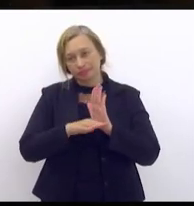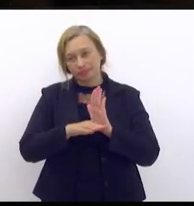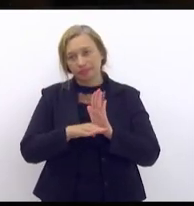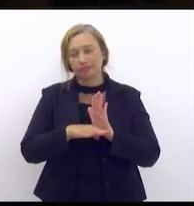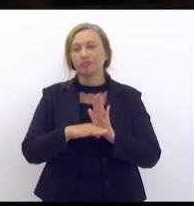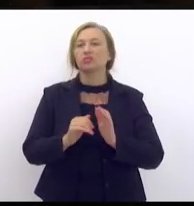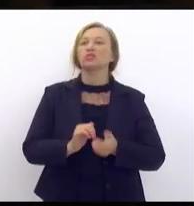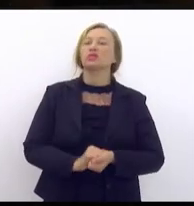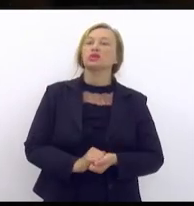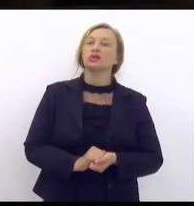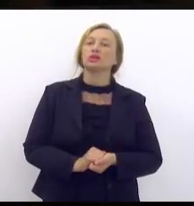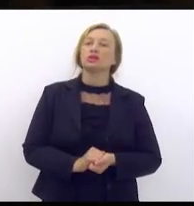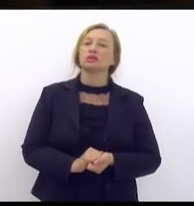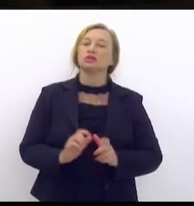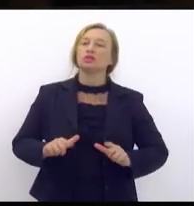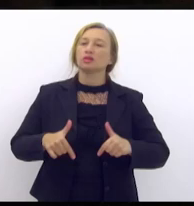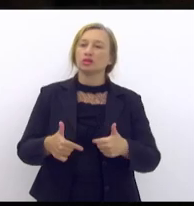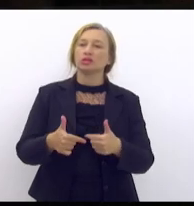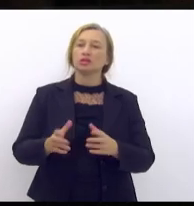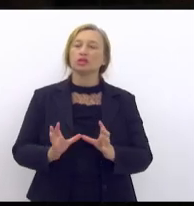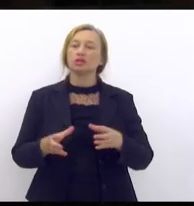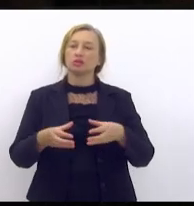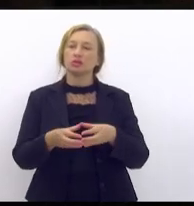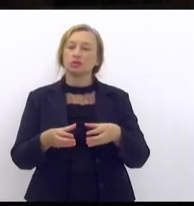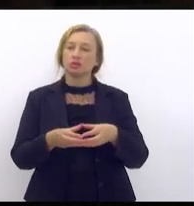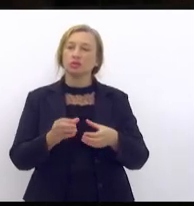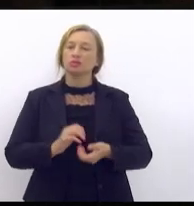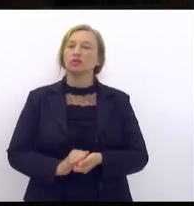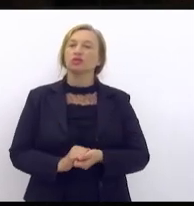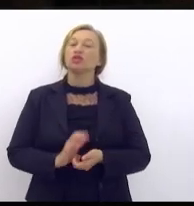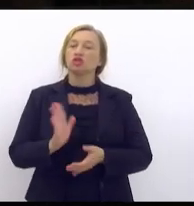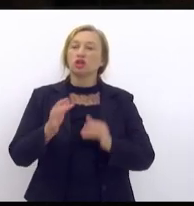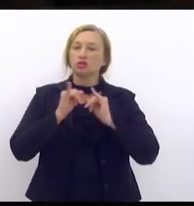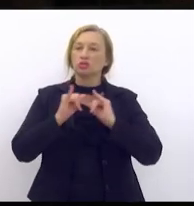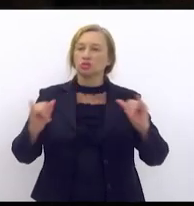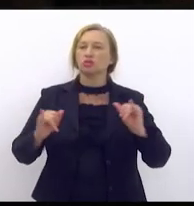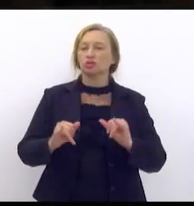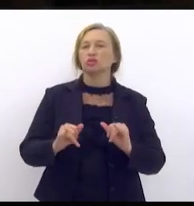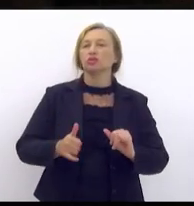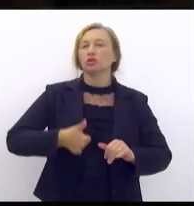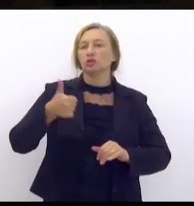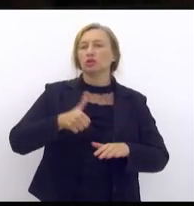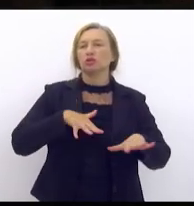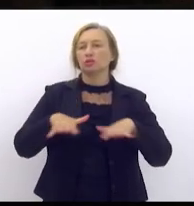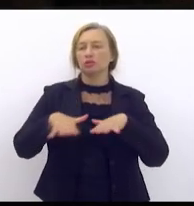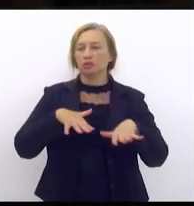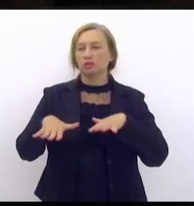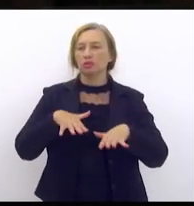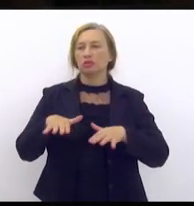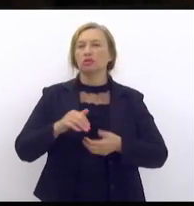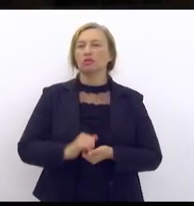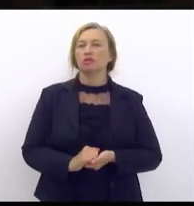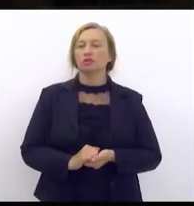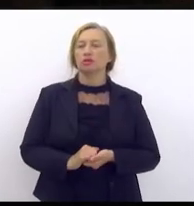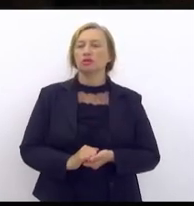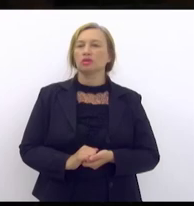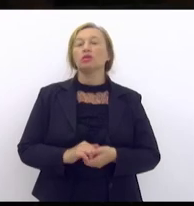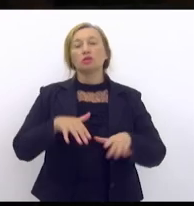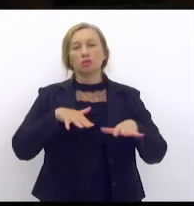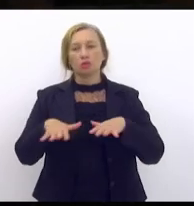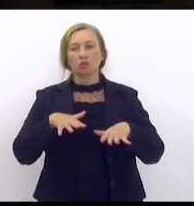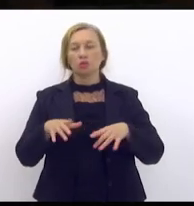está norteando a ação da Frente Parlamentar, e aí já anuncio que os primeiros movimentos que a gente tem feito são os